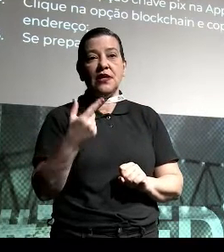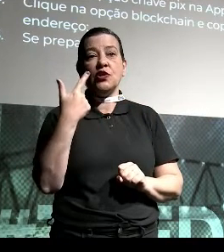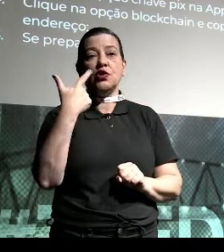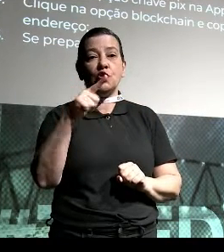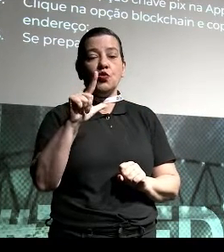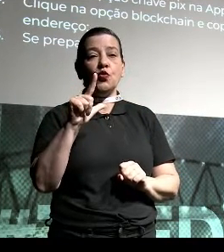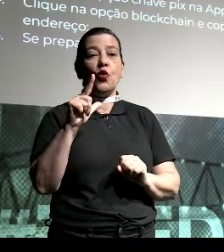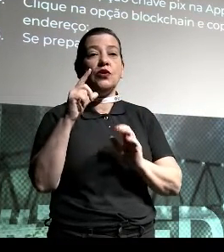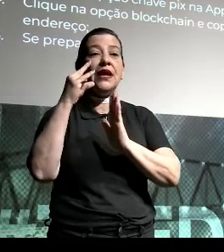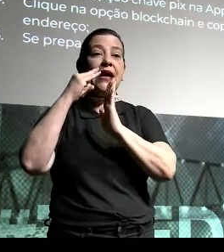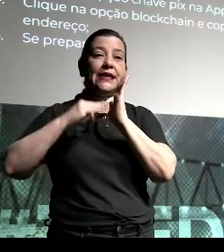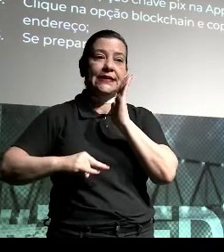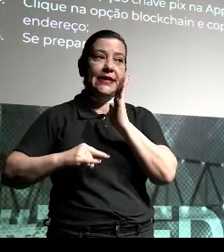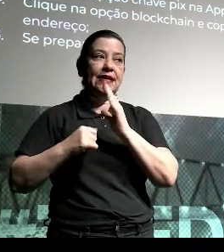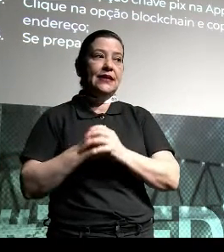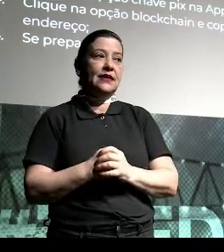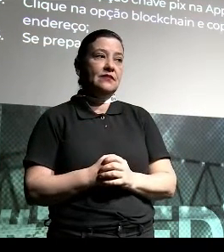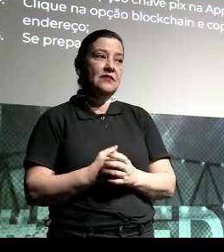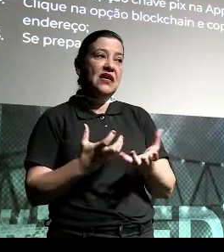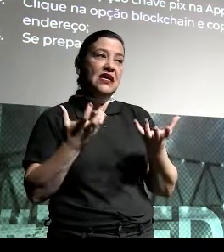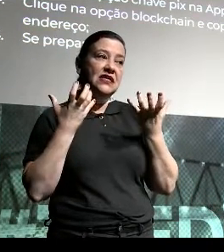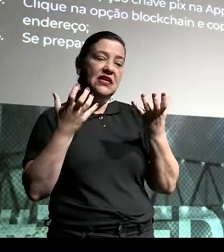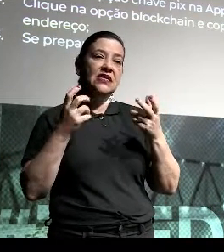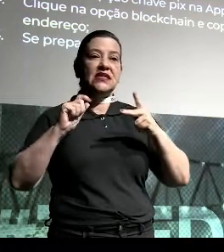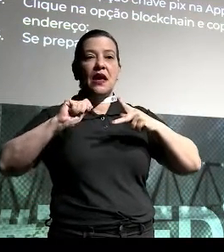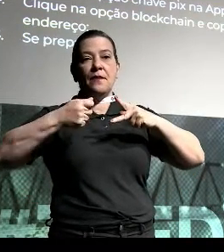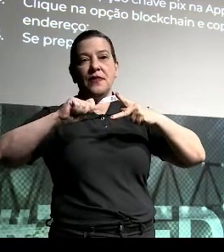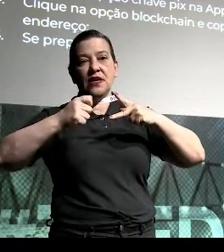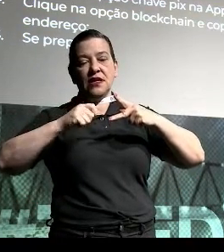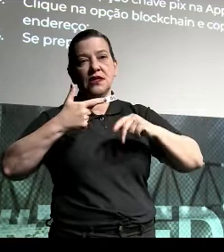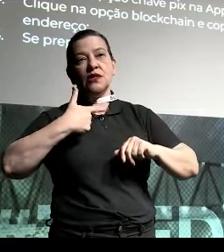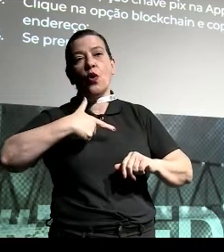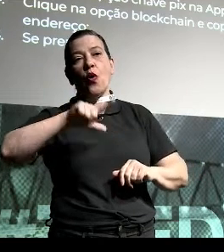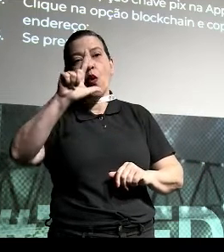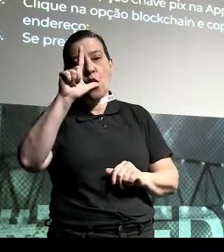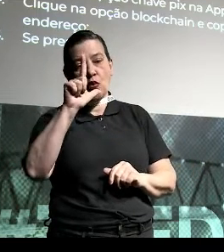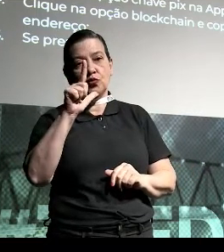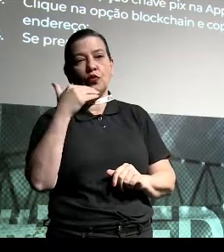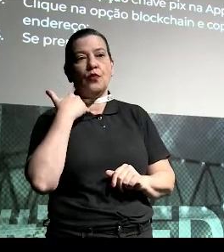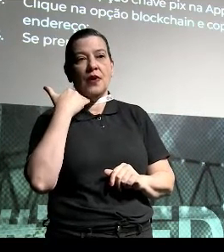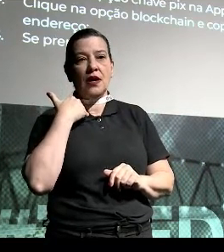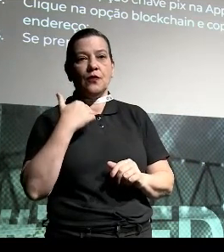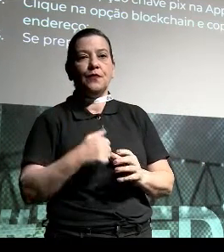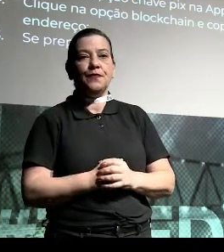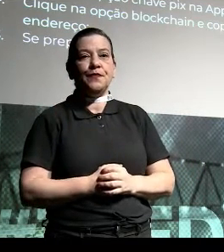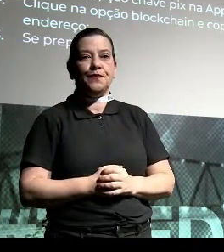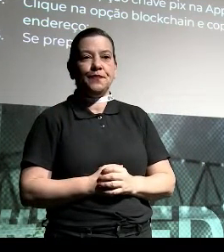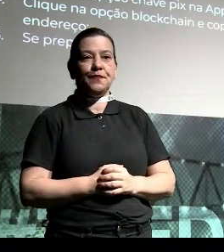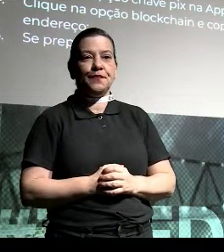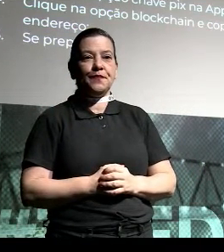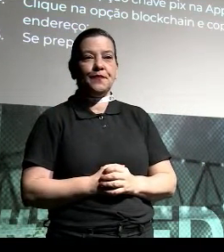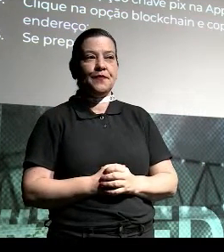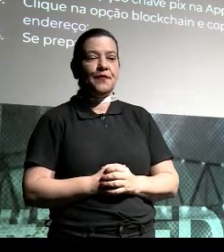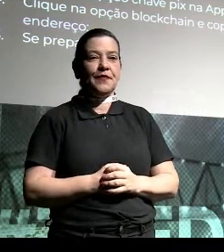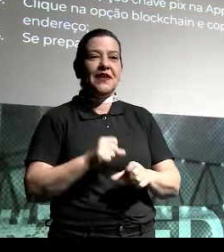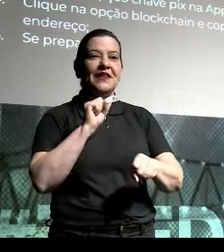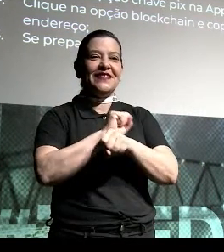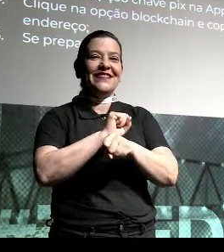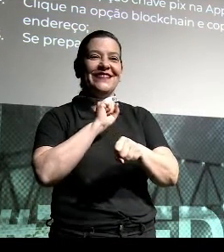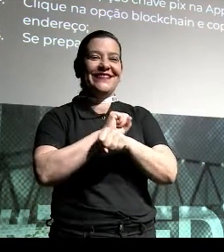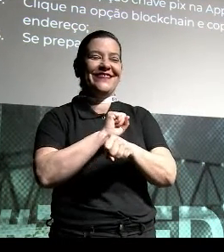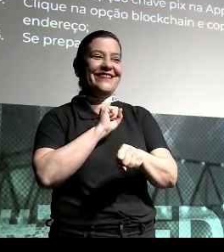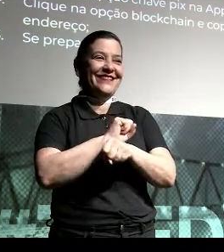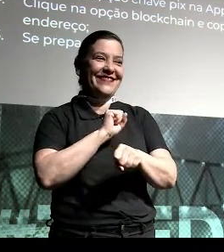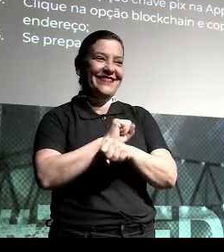da Infinity Pay, para poder, se quiser fazer um Pix para uma outra conta bancária, etc., você pode, tá? Vou dar mais uns minutinhos aí e a